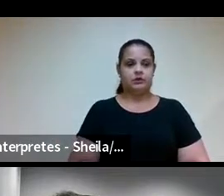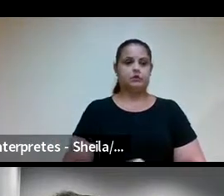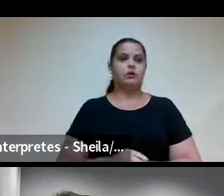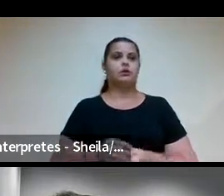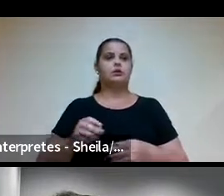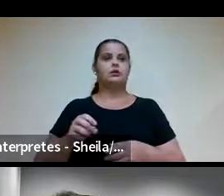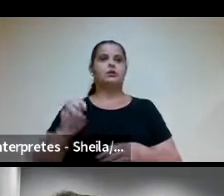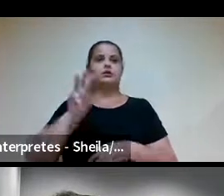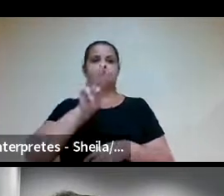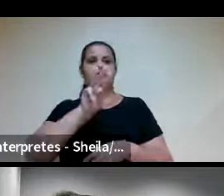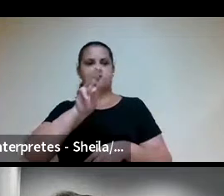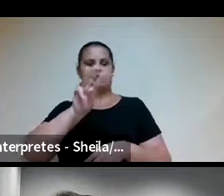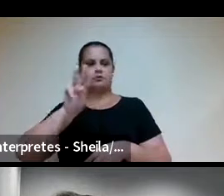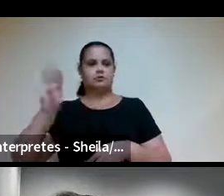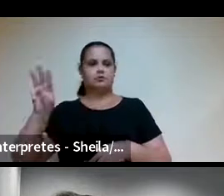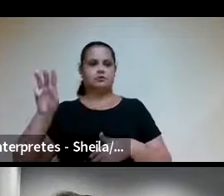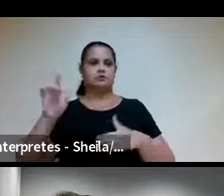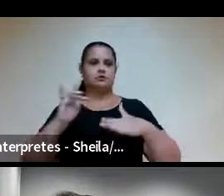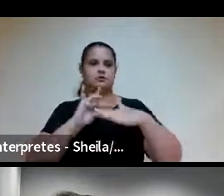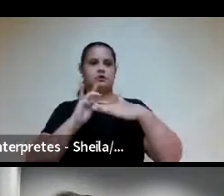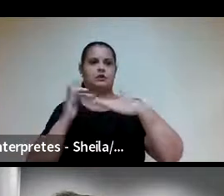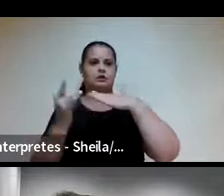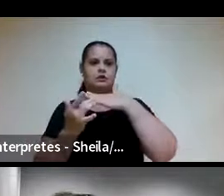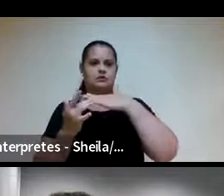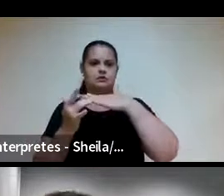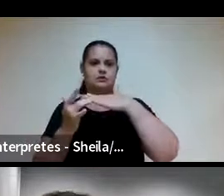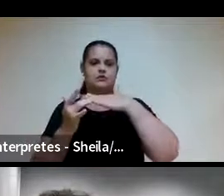Foi um blog. Então, para não...